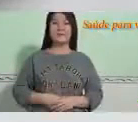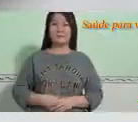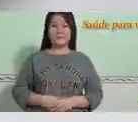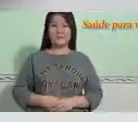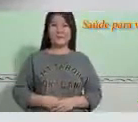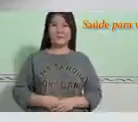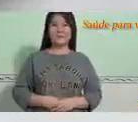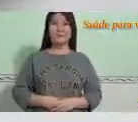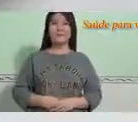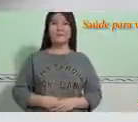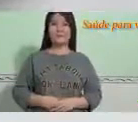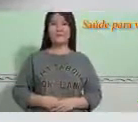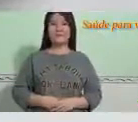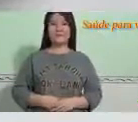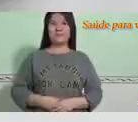NTR7 é 10 dias.